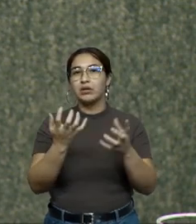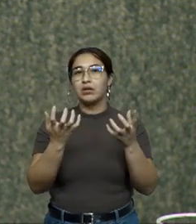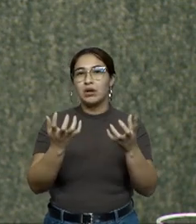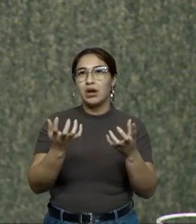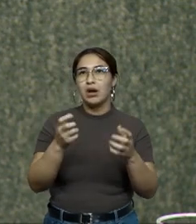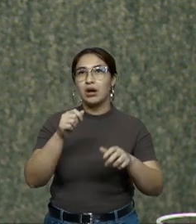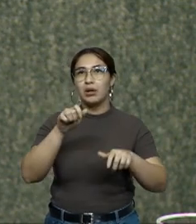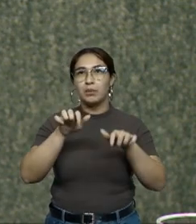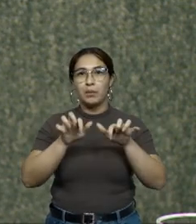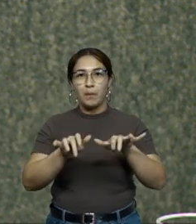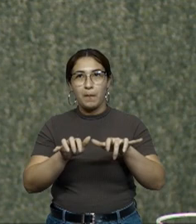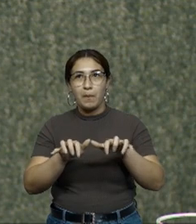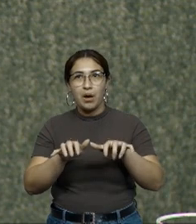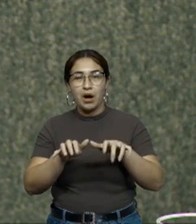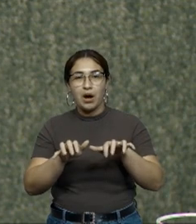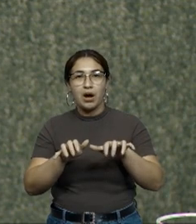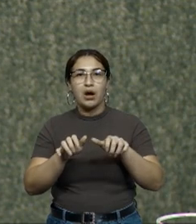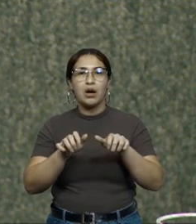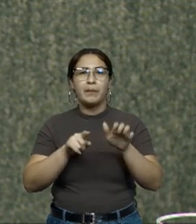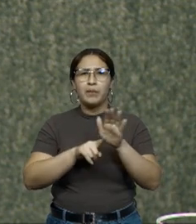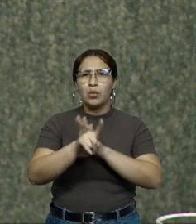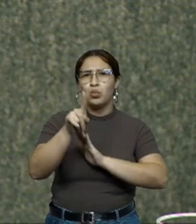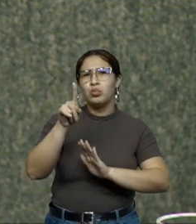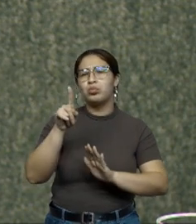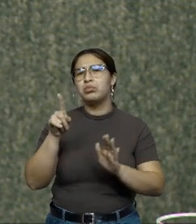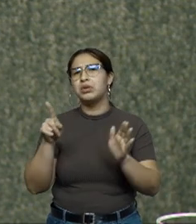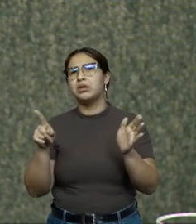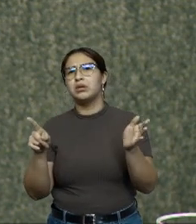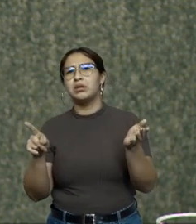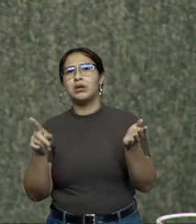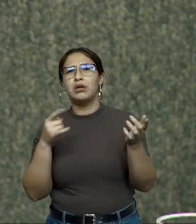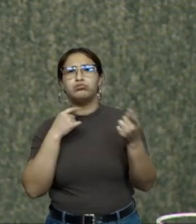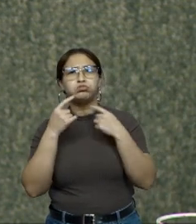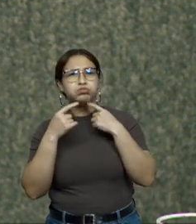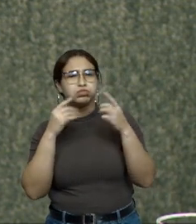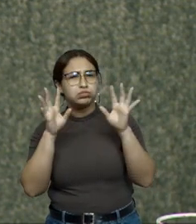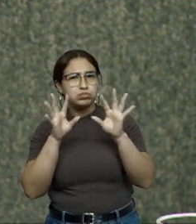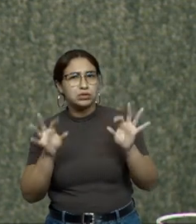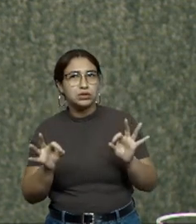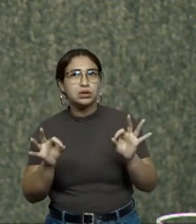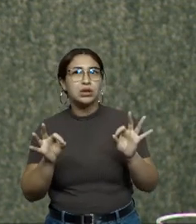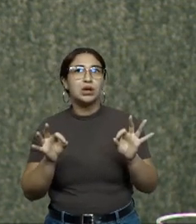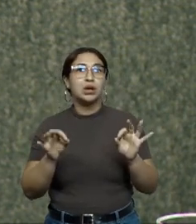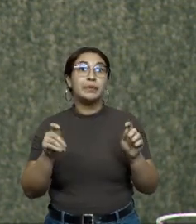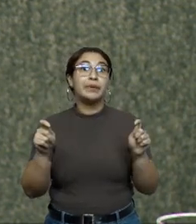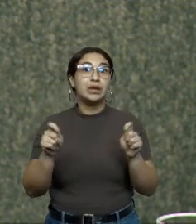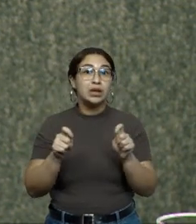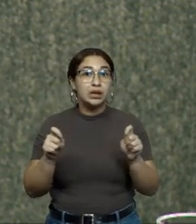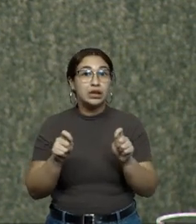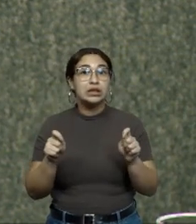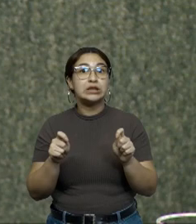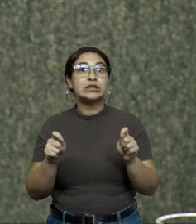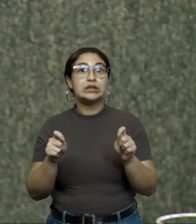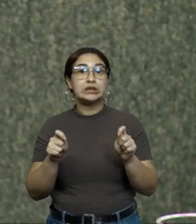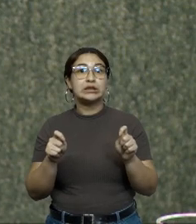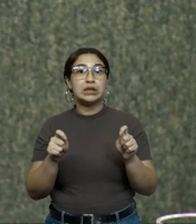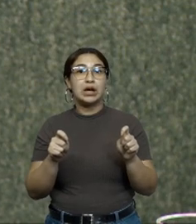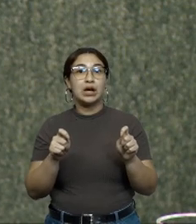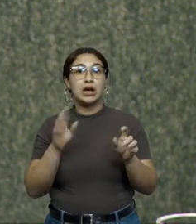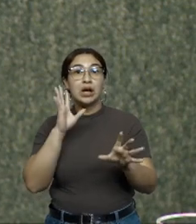comentários ali no chat ali do da página isso também será considerado